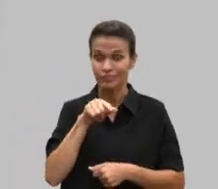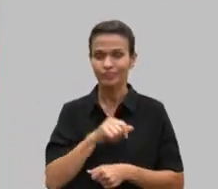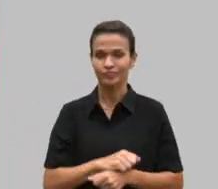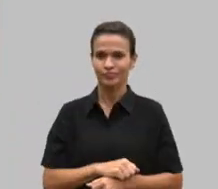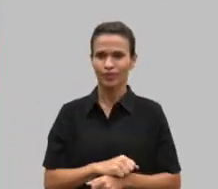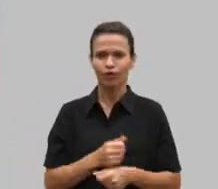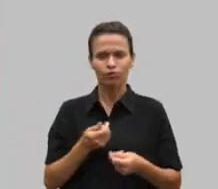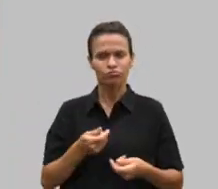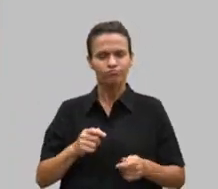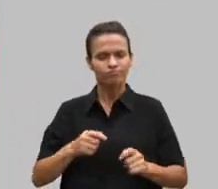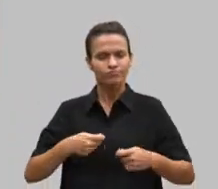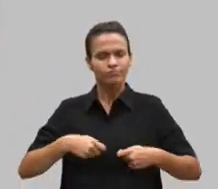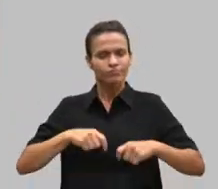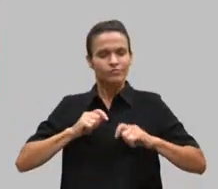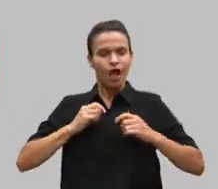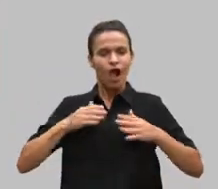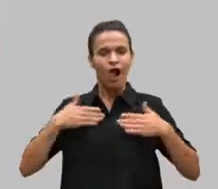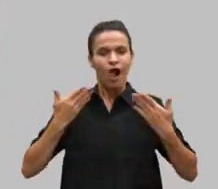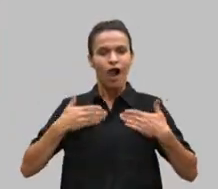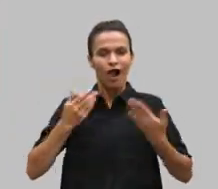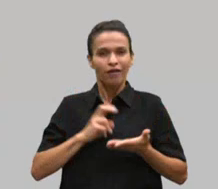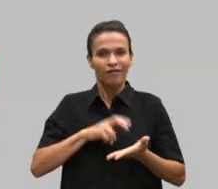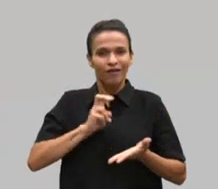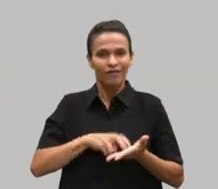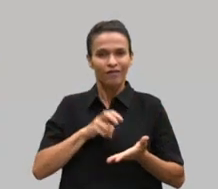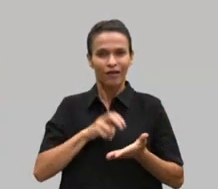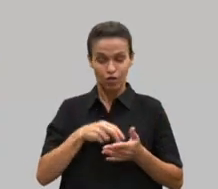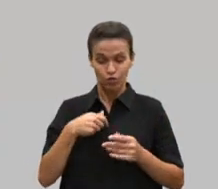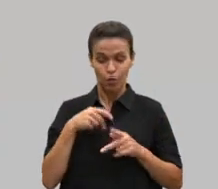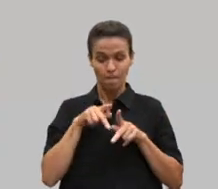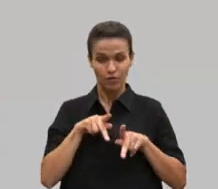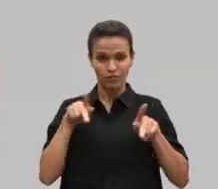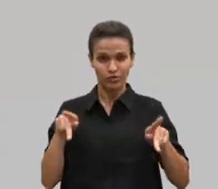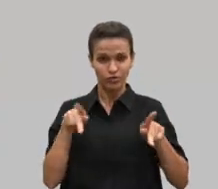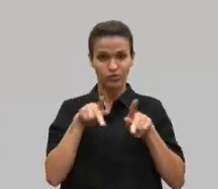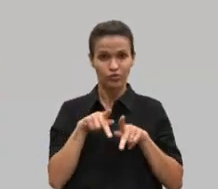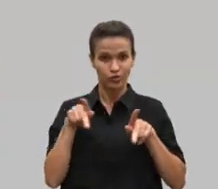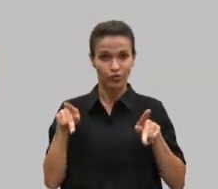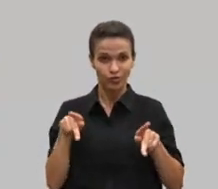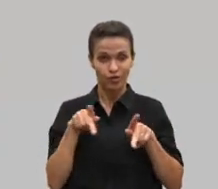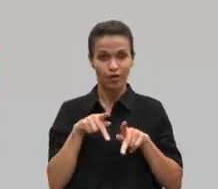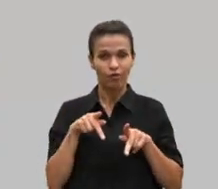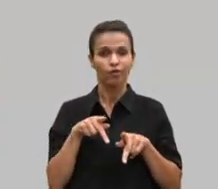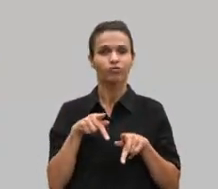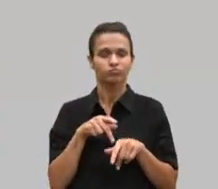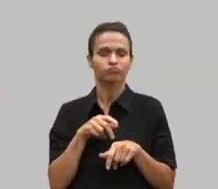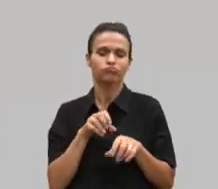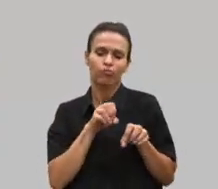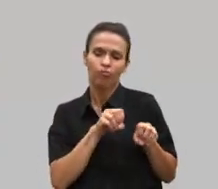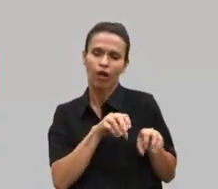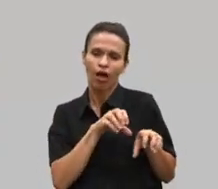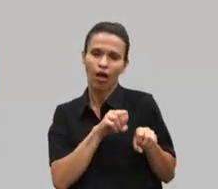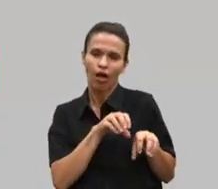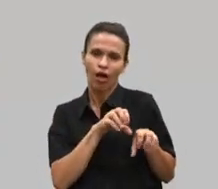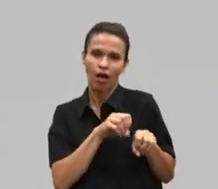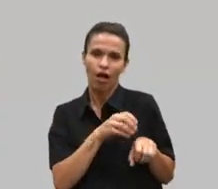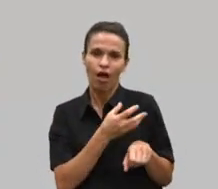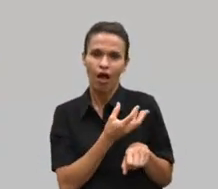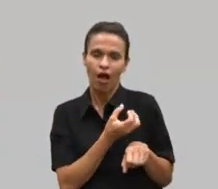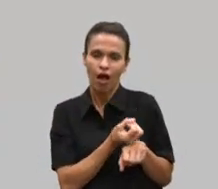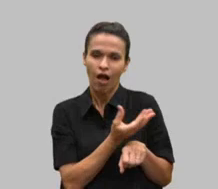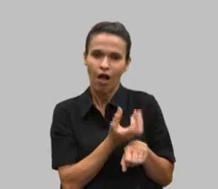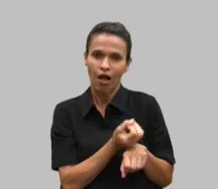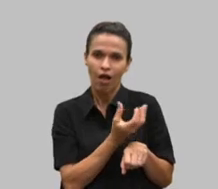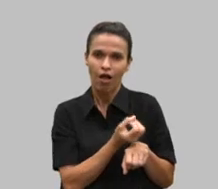minha alegria de estar aqui eu tô muito feliz eu sou professora Professor alfabetizadora nem com tanto tempo